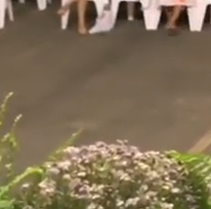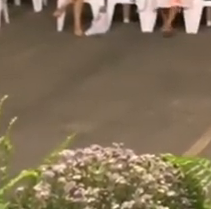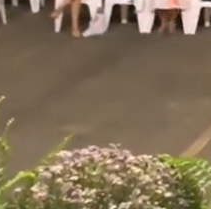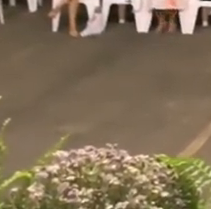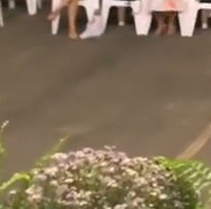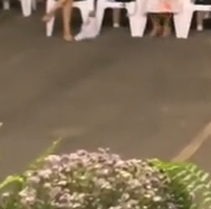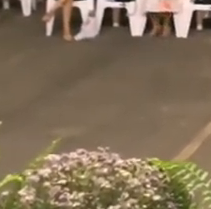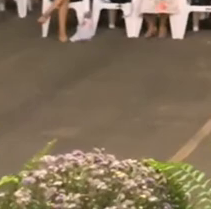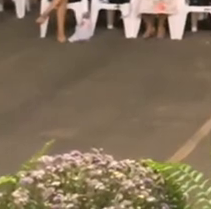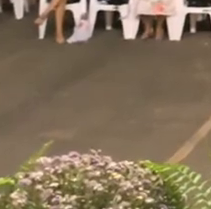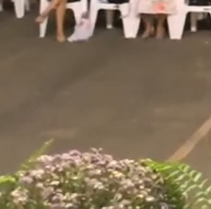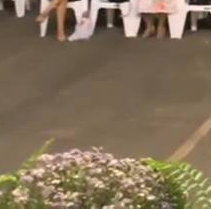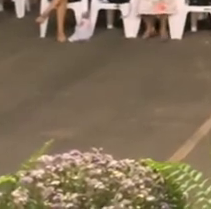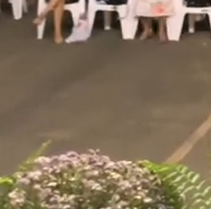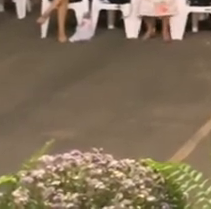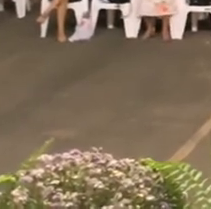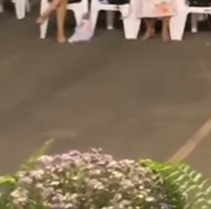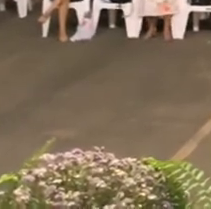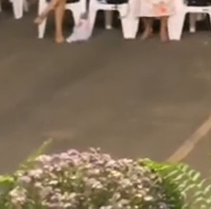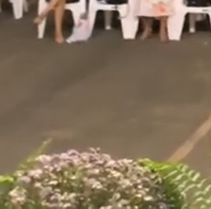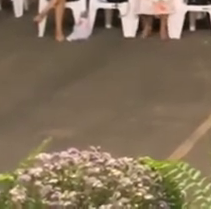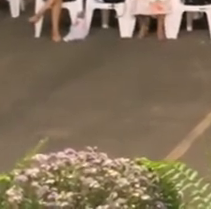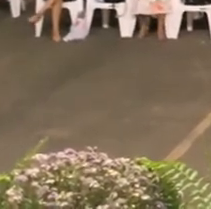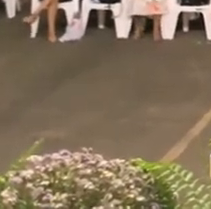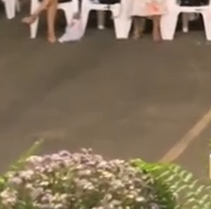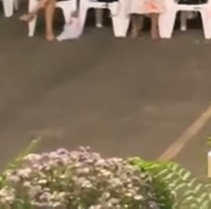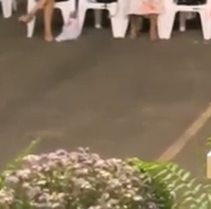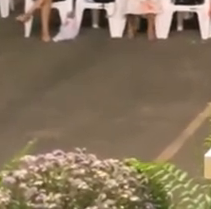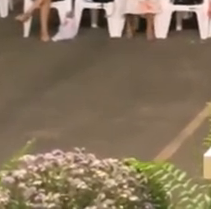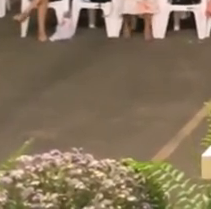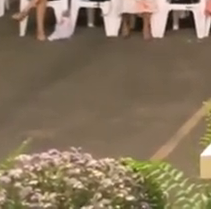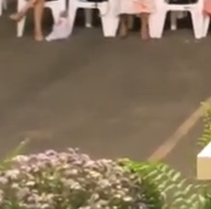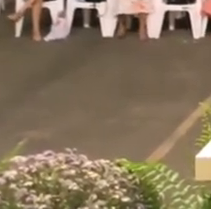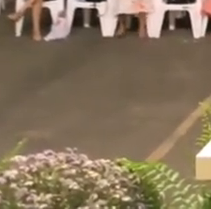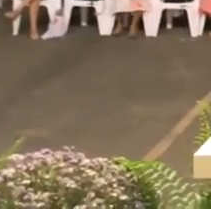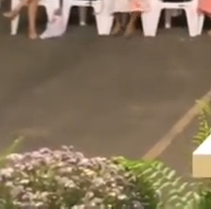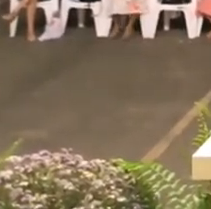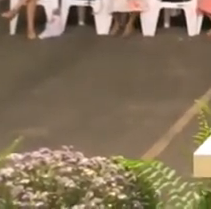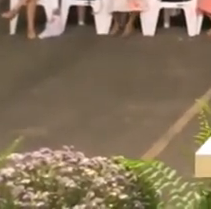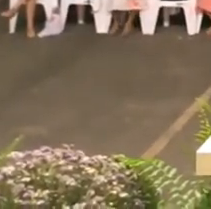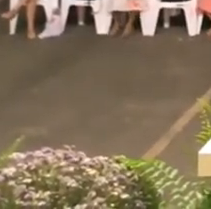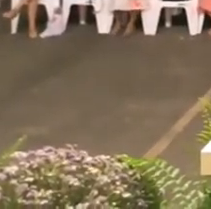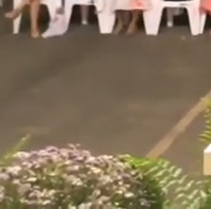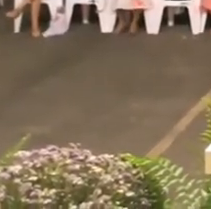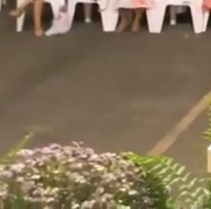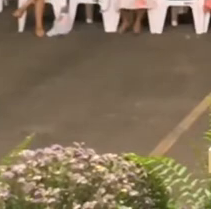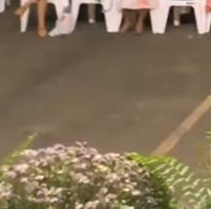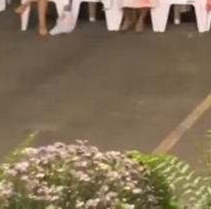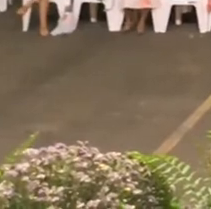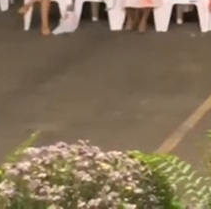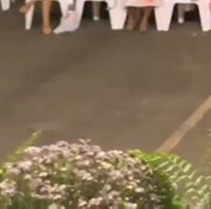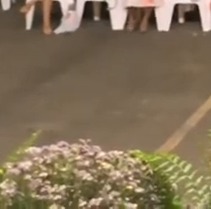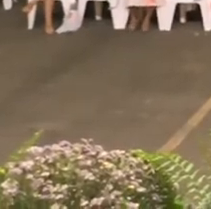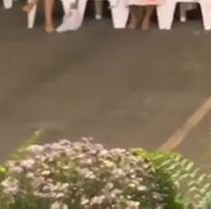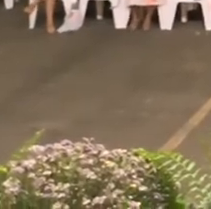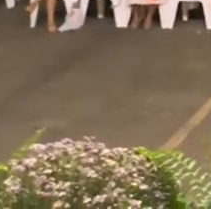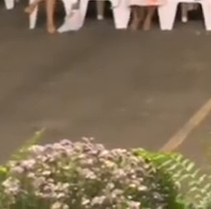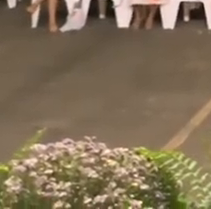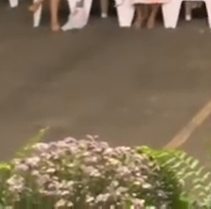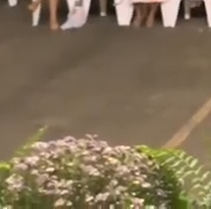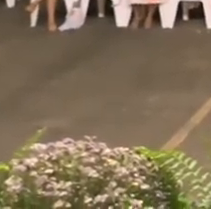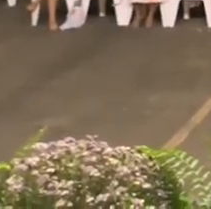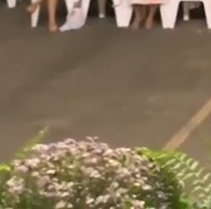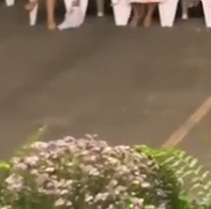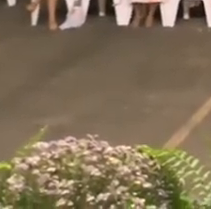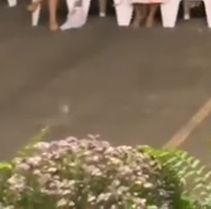conosco aqui Aproveite as nossas transmissões é por isso que nós estamos aqui e nós estamos antecipando os minutinhos antes do culto para